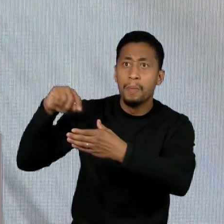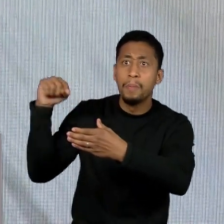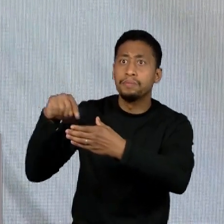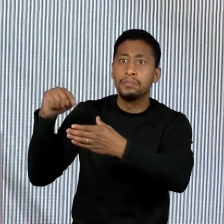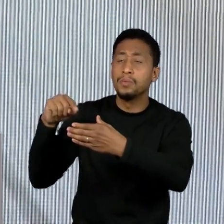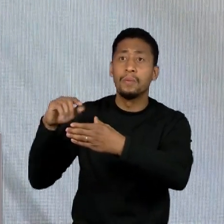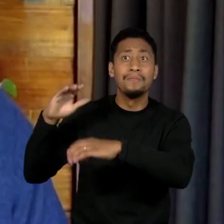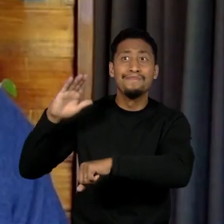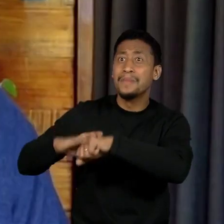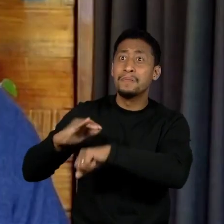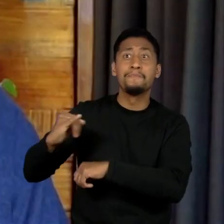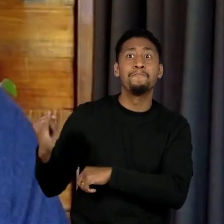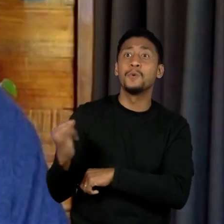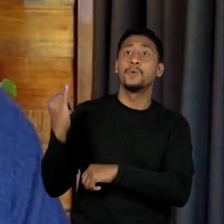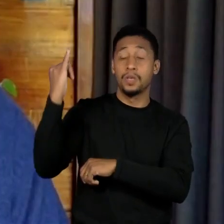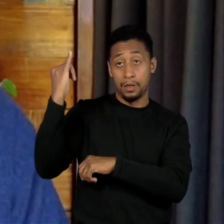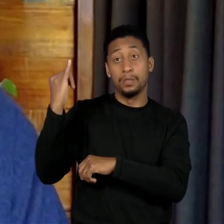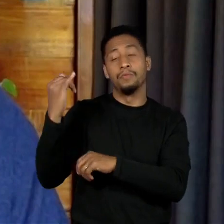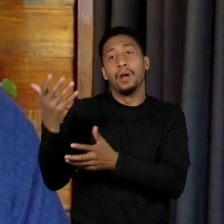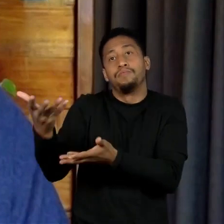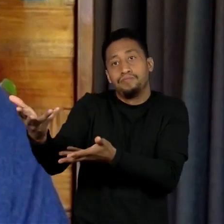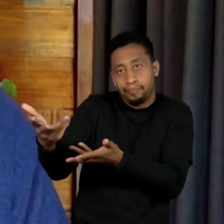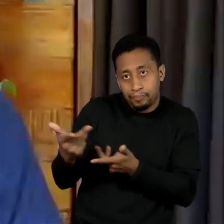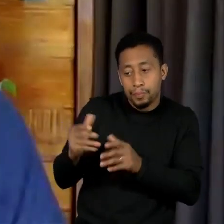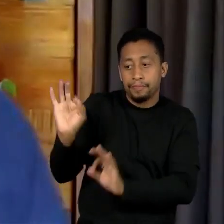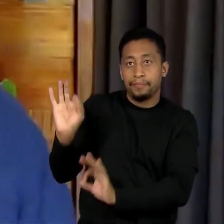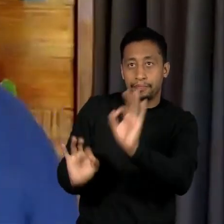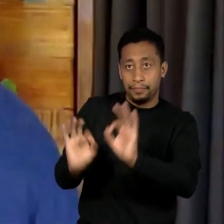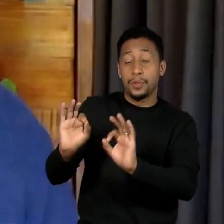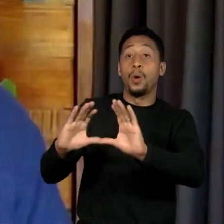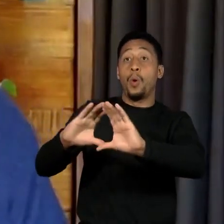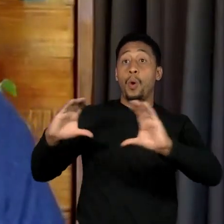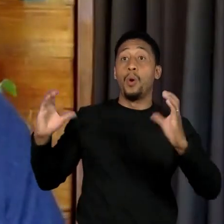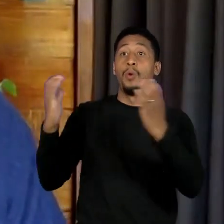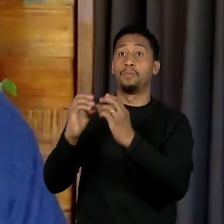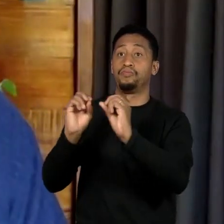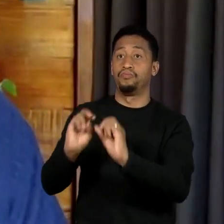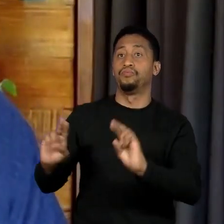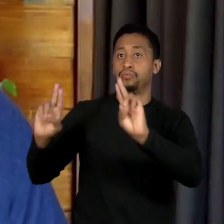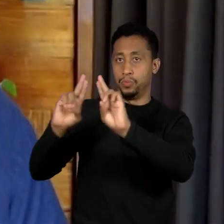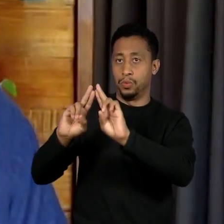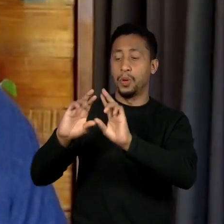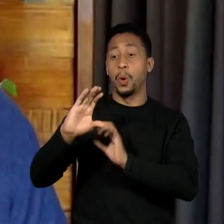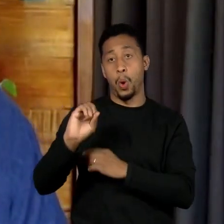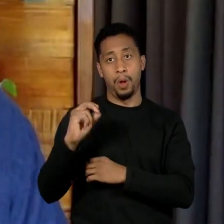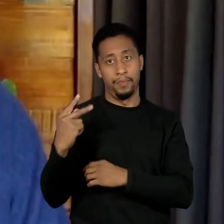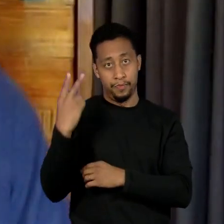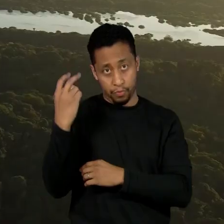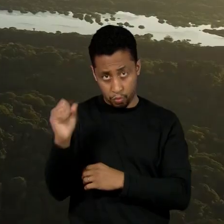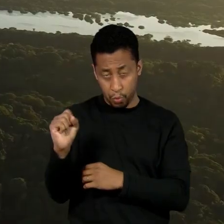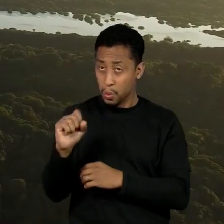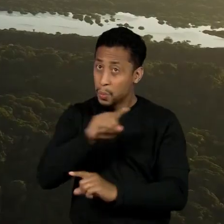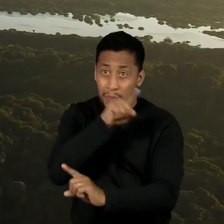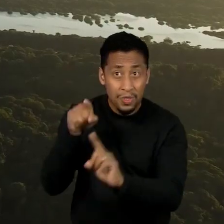a conferência. O objetivo da conferência deveria ser acabar com a produção de petróleo até